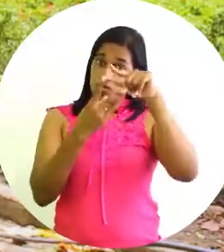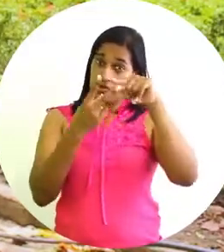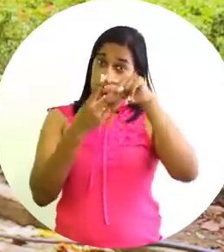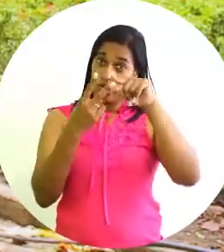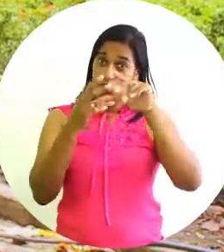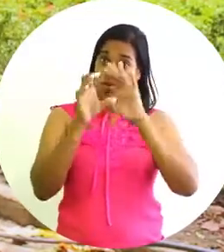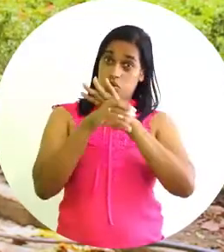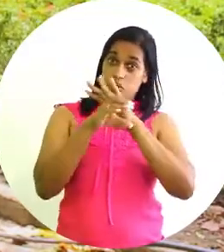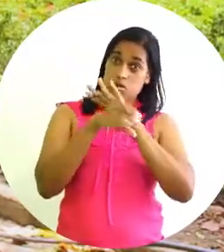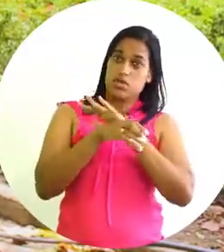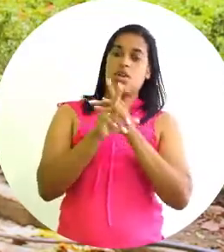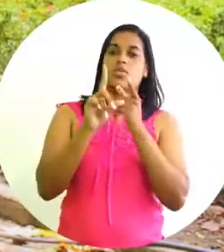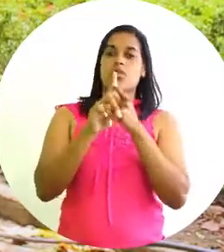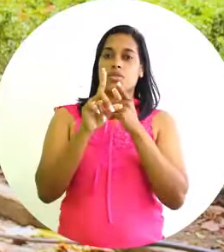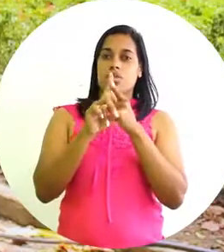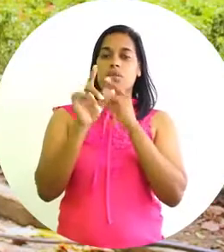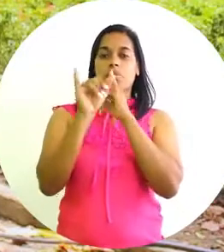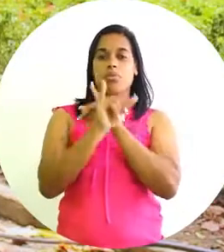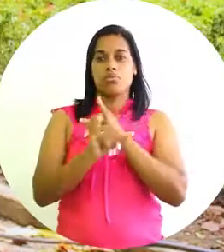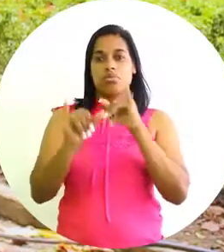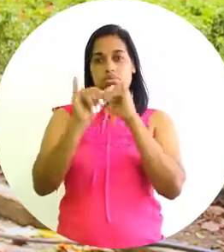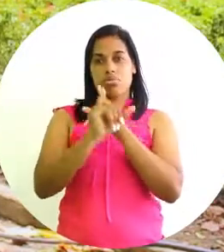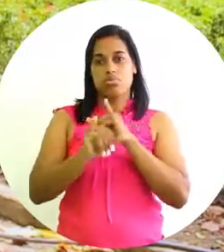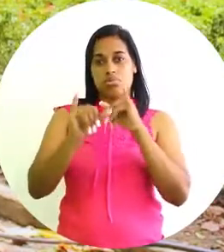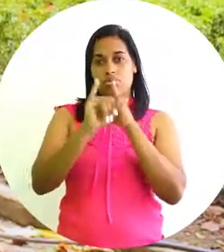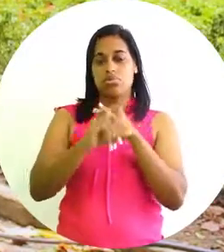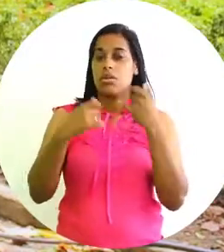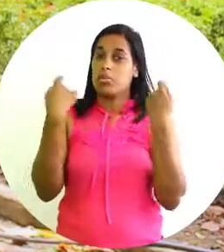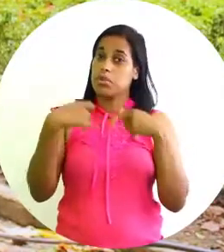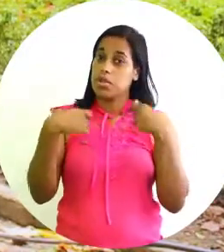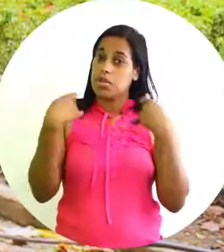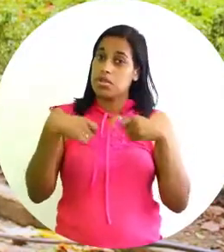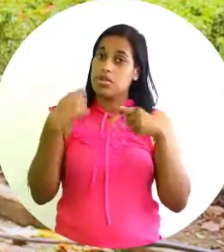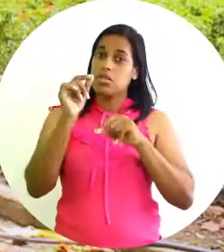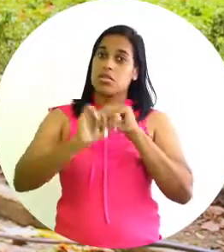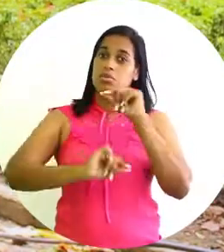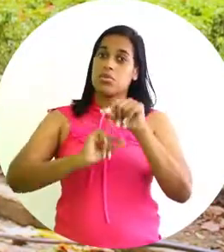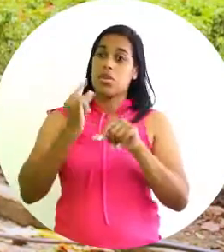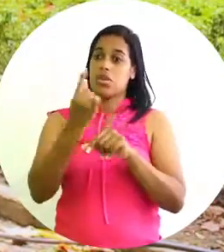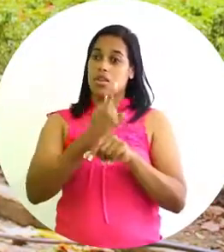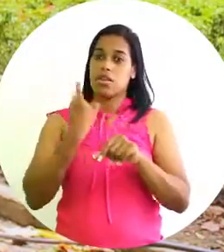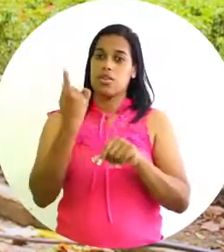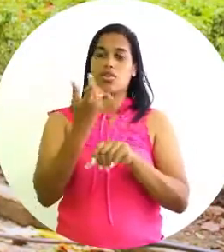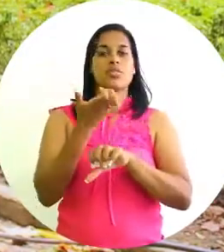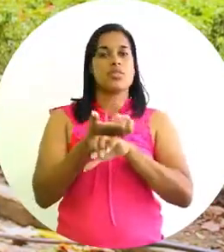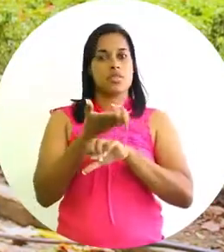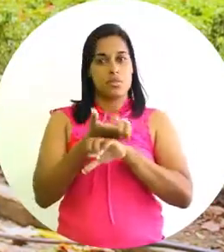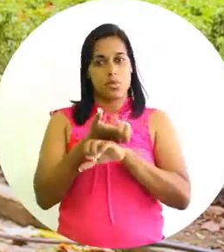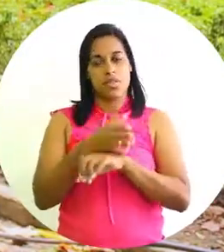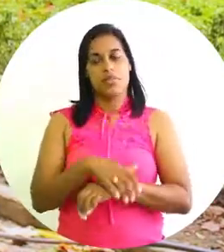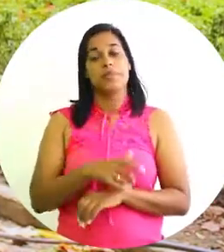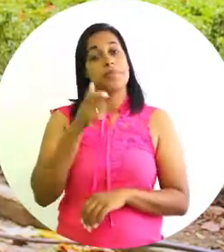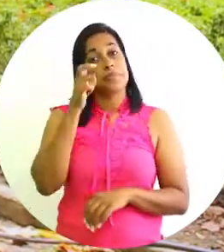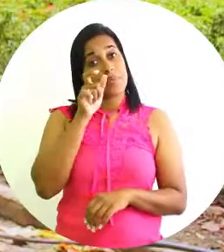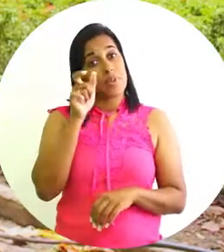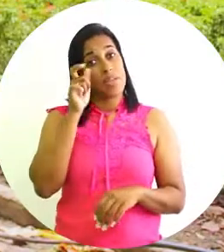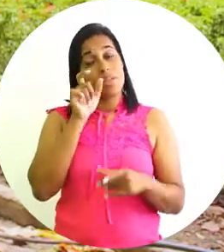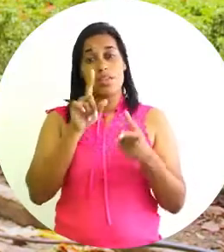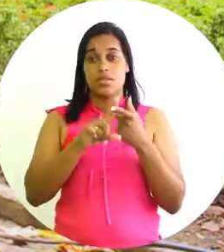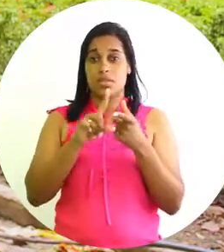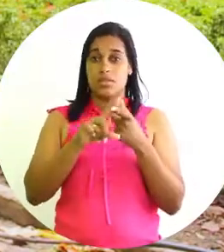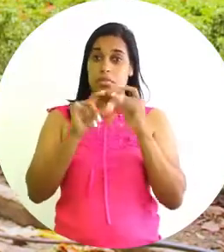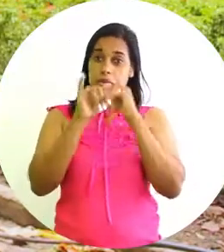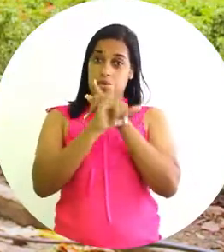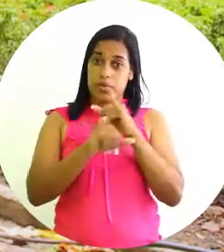e juntamente com o conceito de fontes de informação, nós vamos tratar aqui também na nossa disciplina. É interessante também mencionar